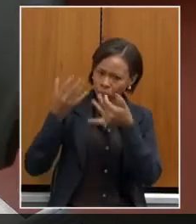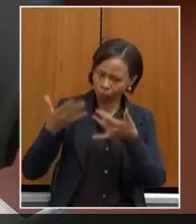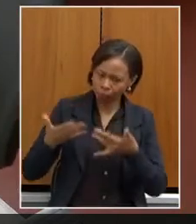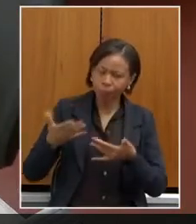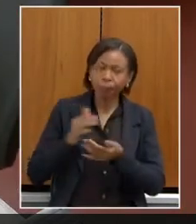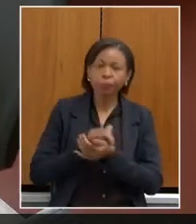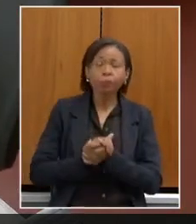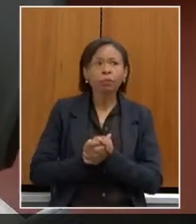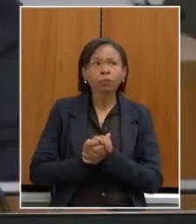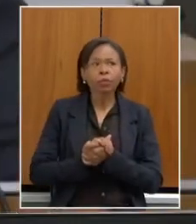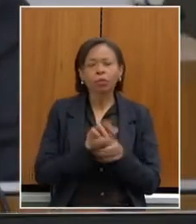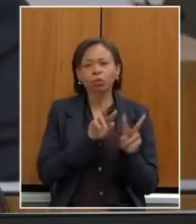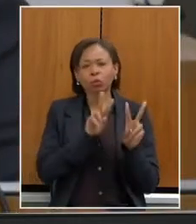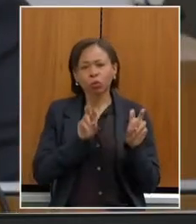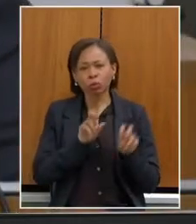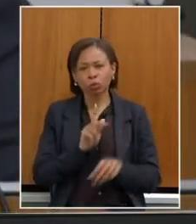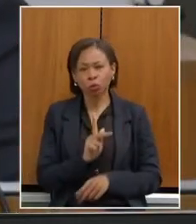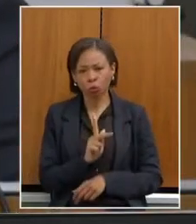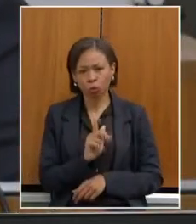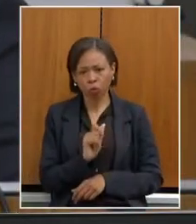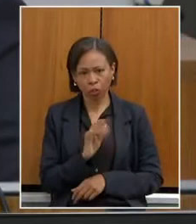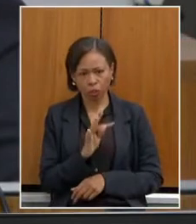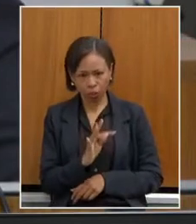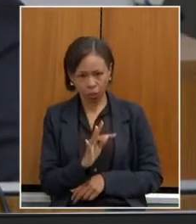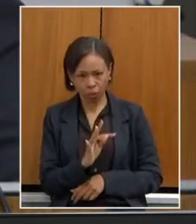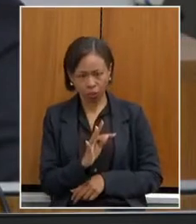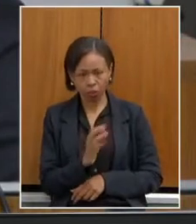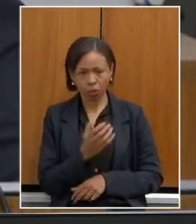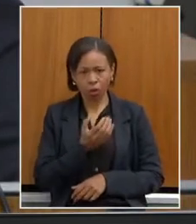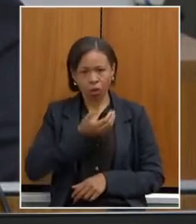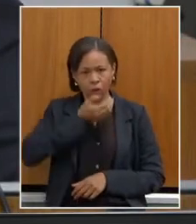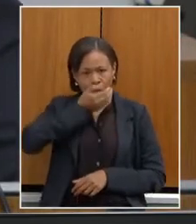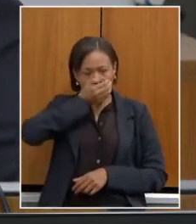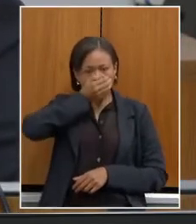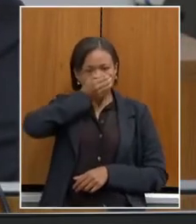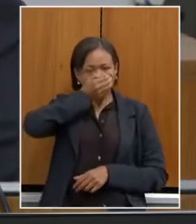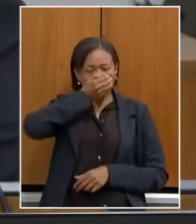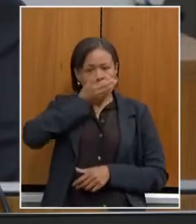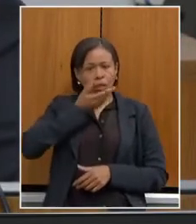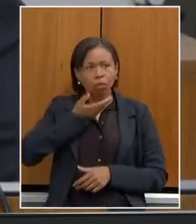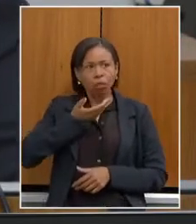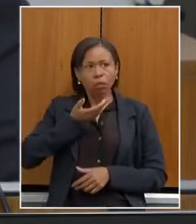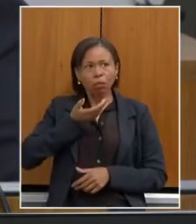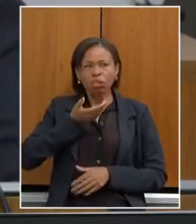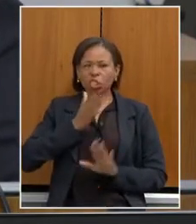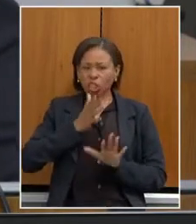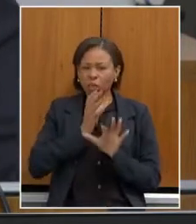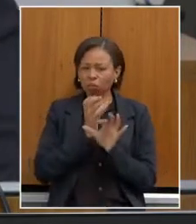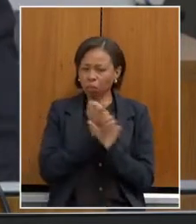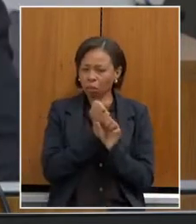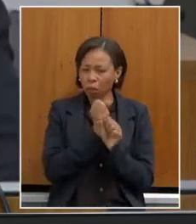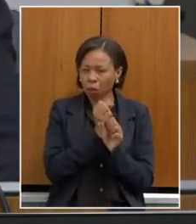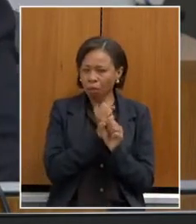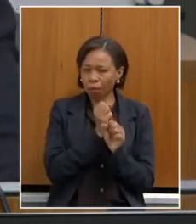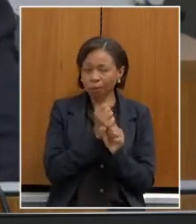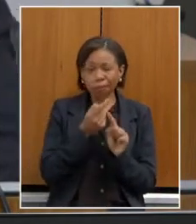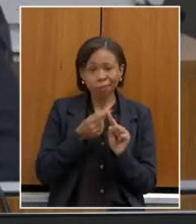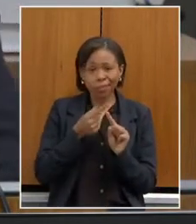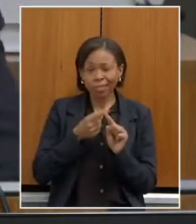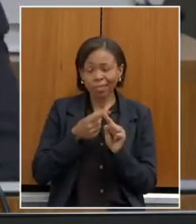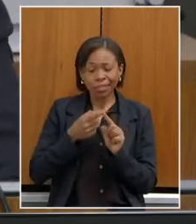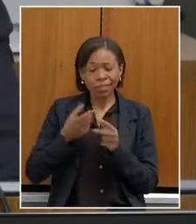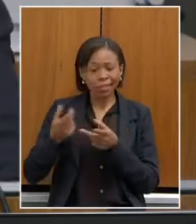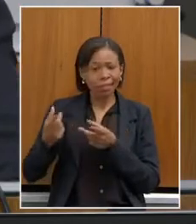estamos fazendo compras o mercado não está conseguindo entregar grandes volumes de uma vez mercado